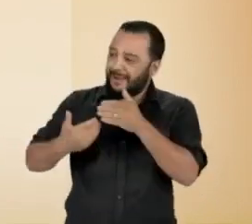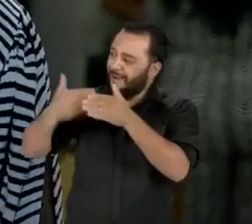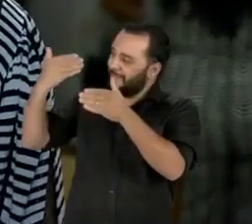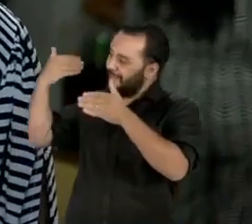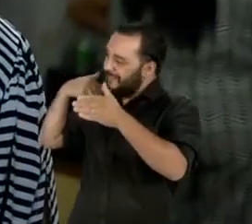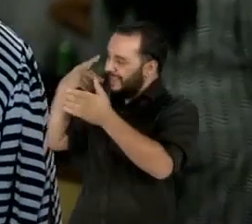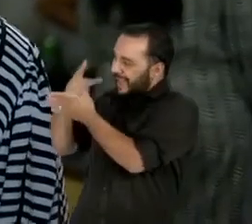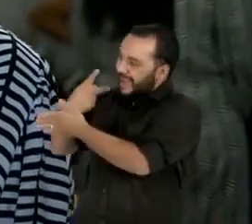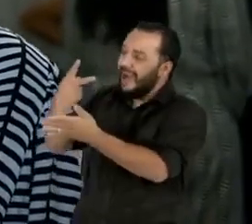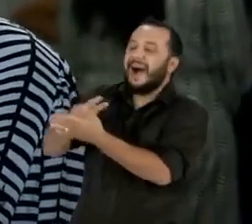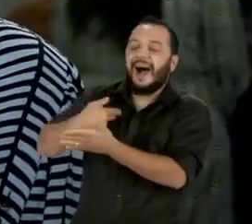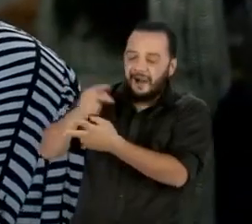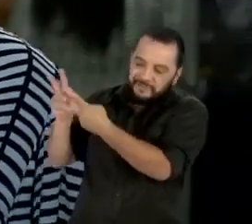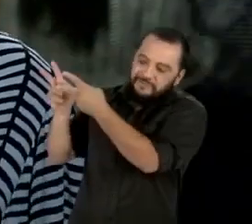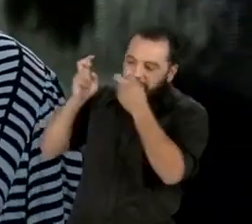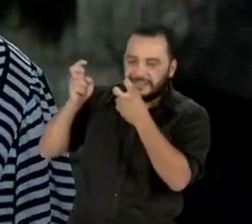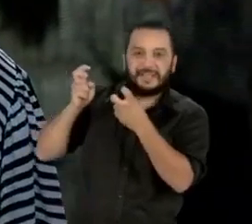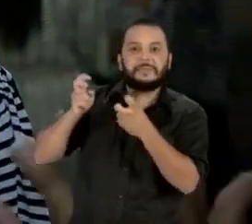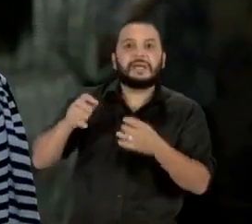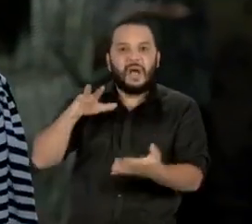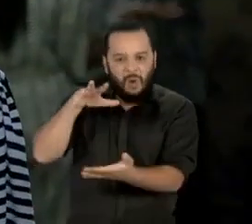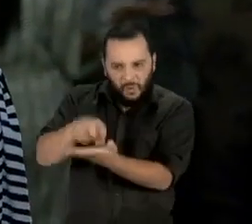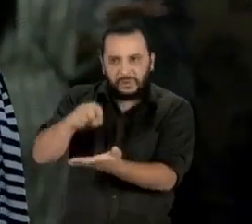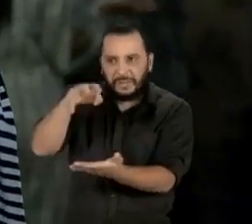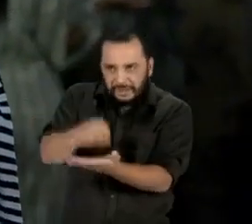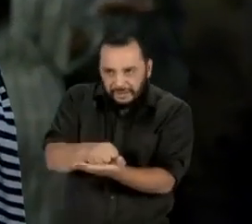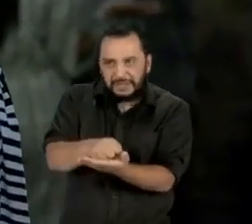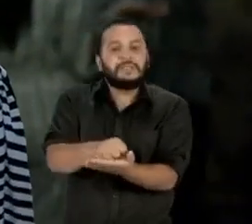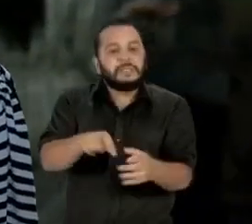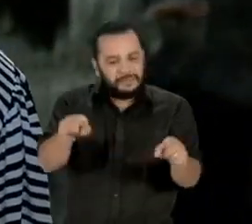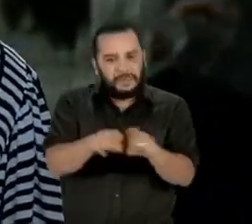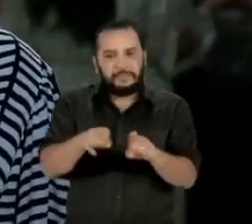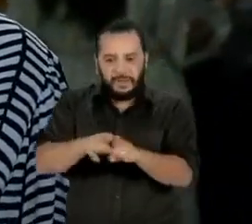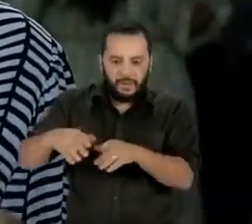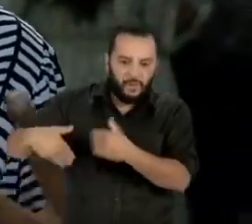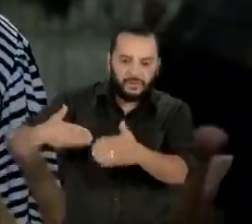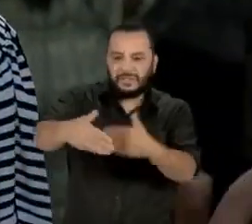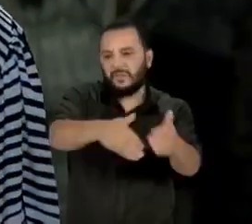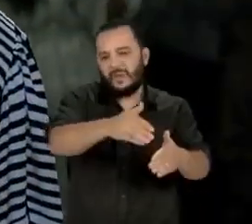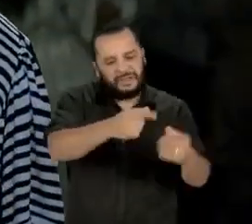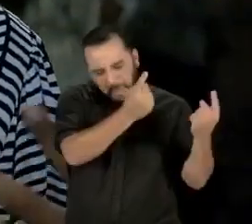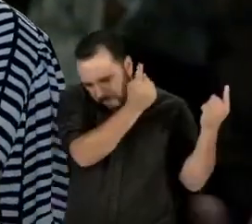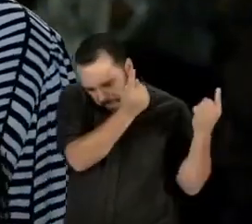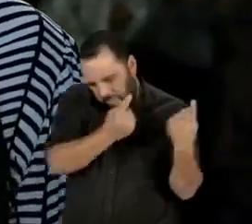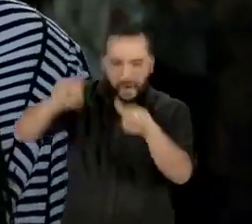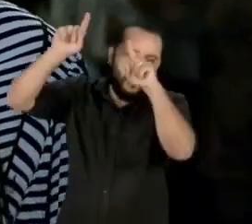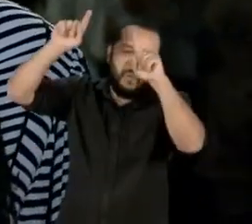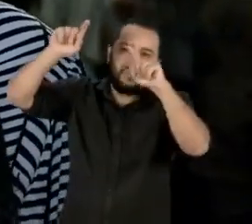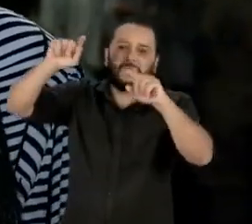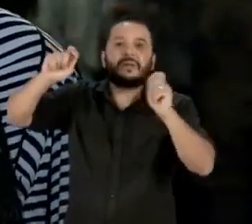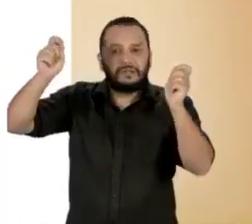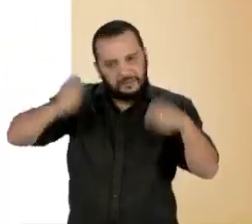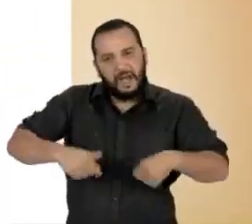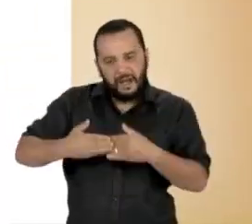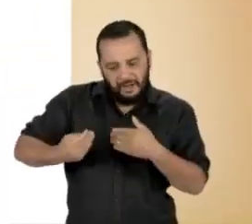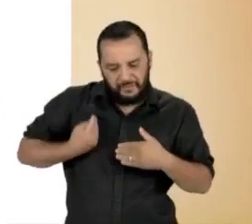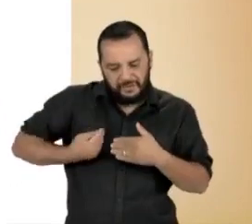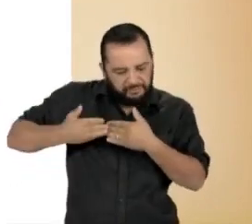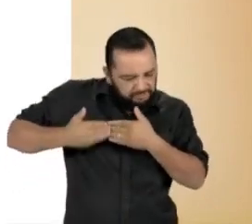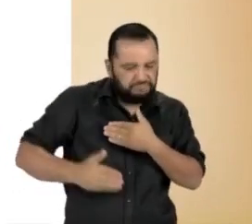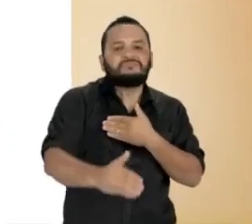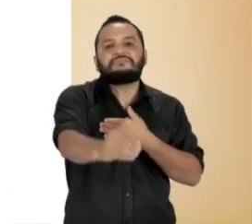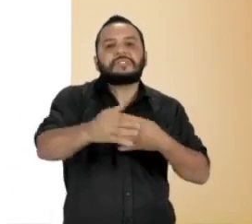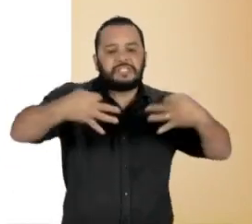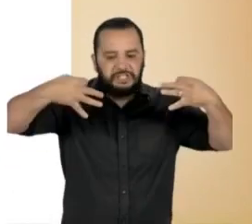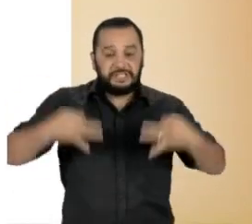passado. Só enfrentando o colonialismo e suas consequências será possível coexistir com dignidade. Na lista